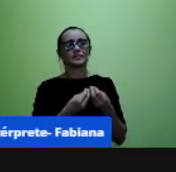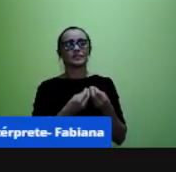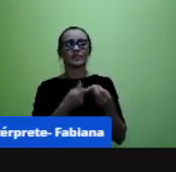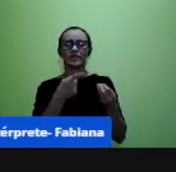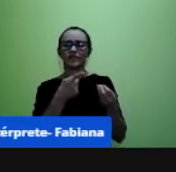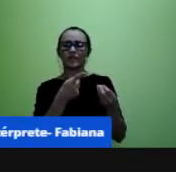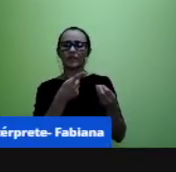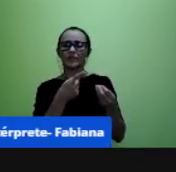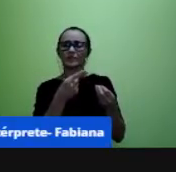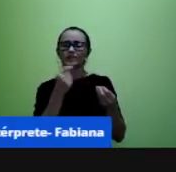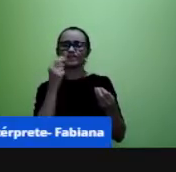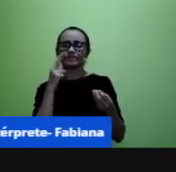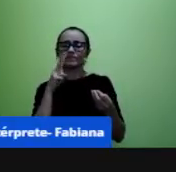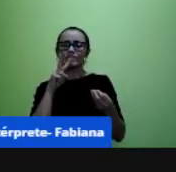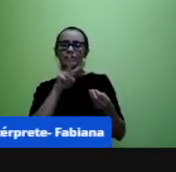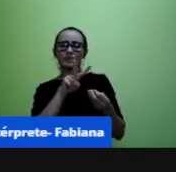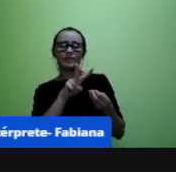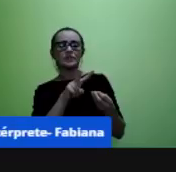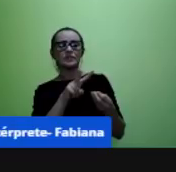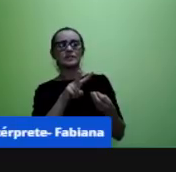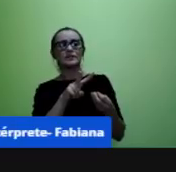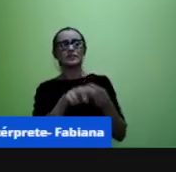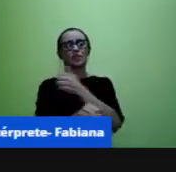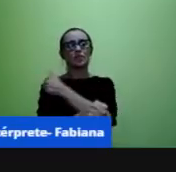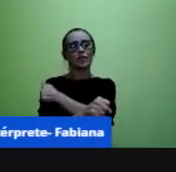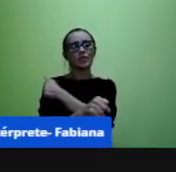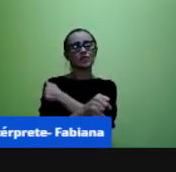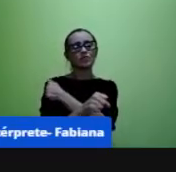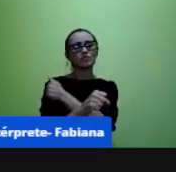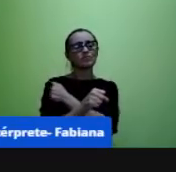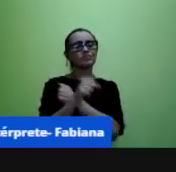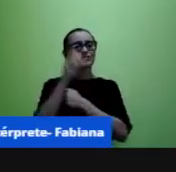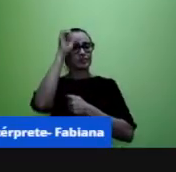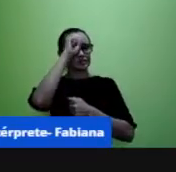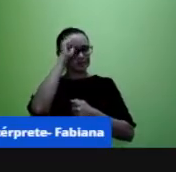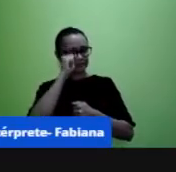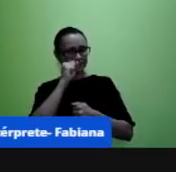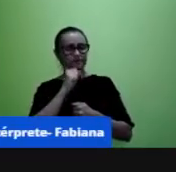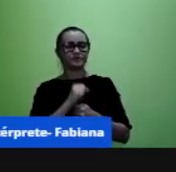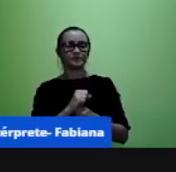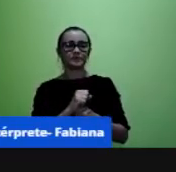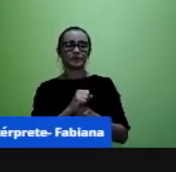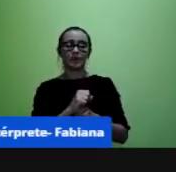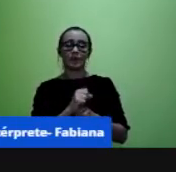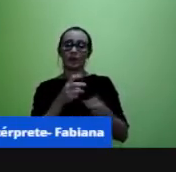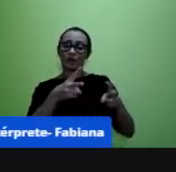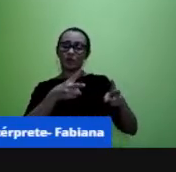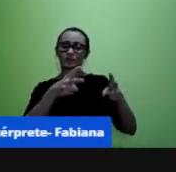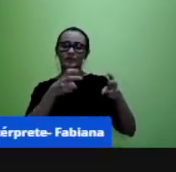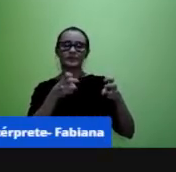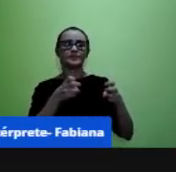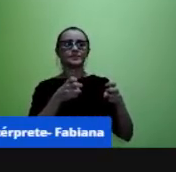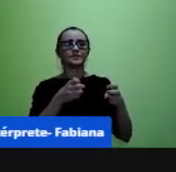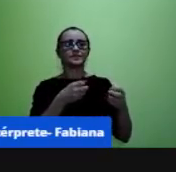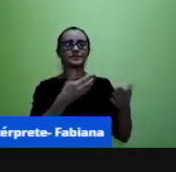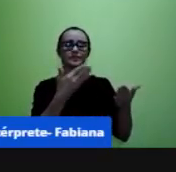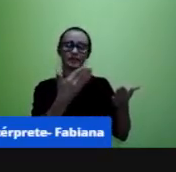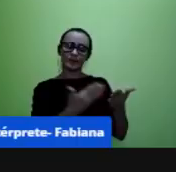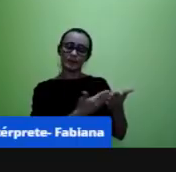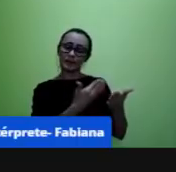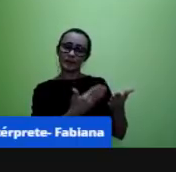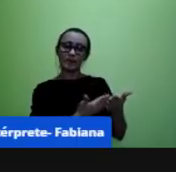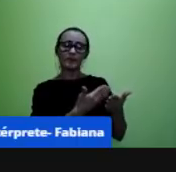acompanhar todo esse processo de ensino-aprendizagem, né? Ou seja, por meio do caderno, né,